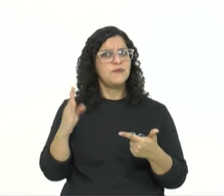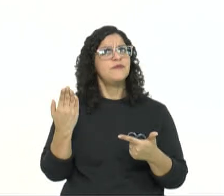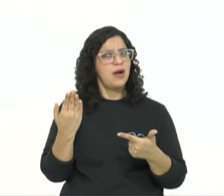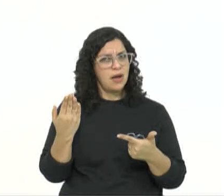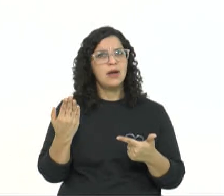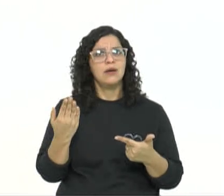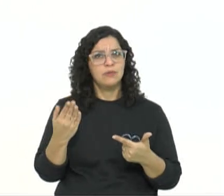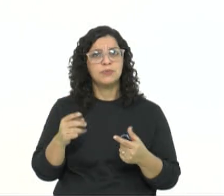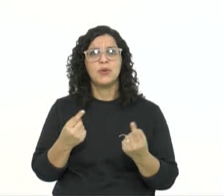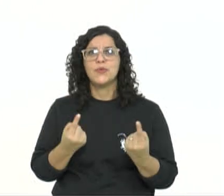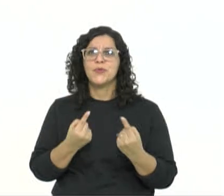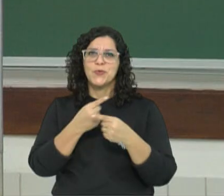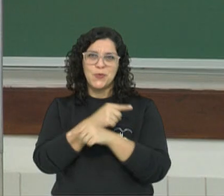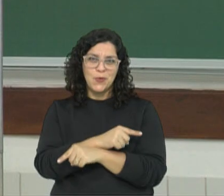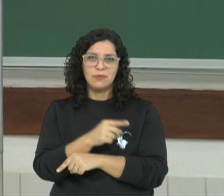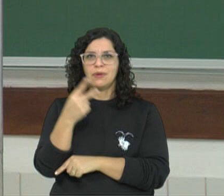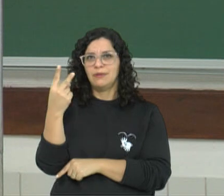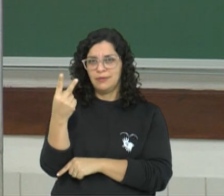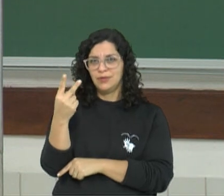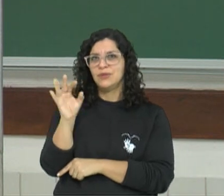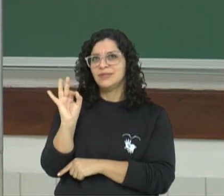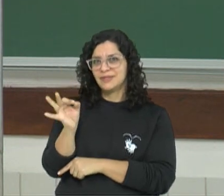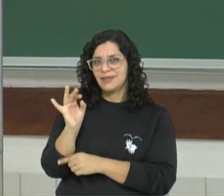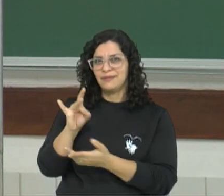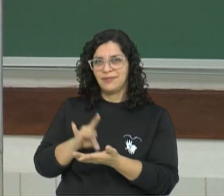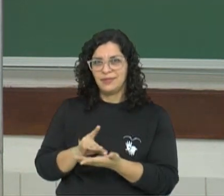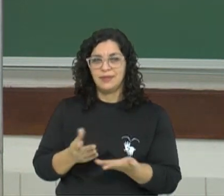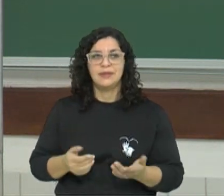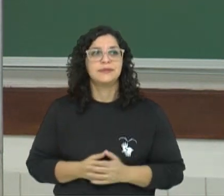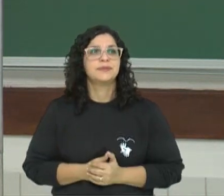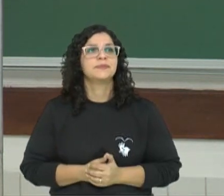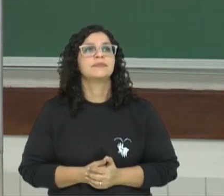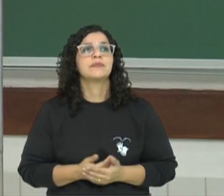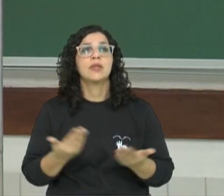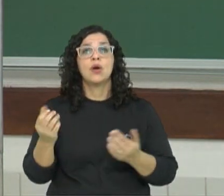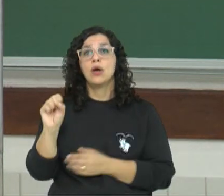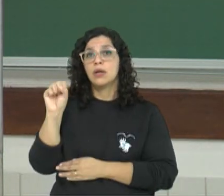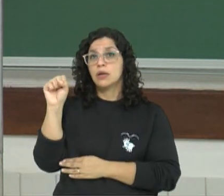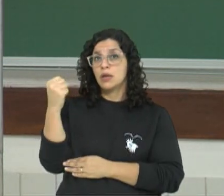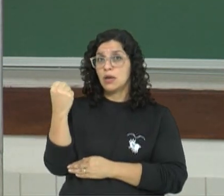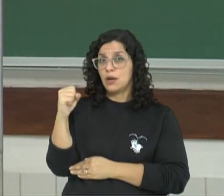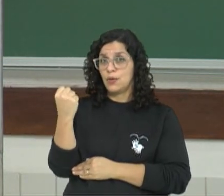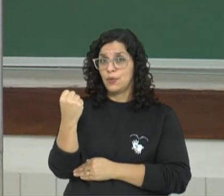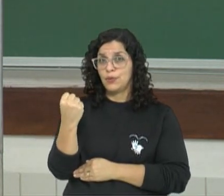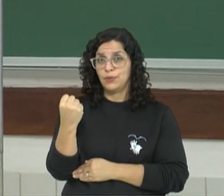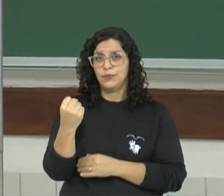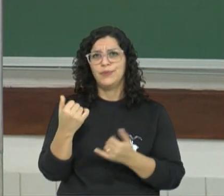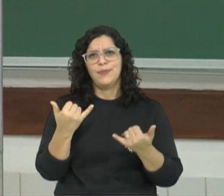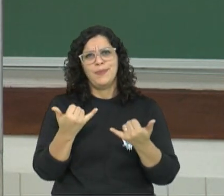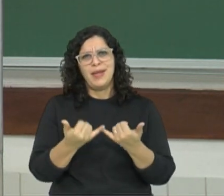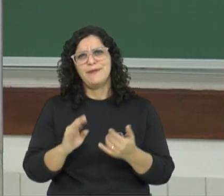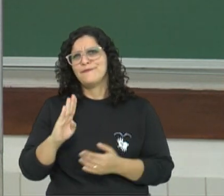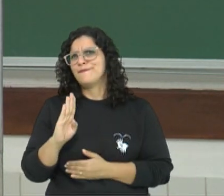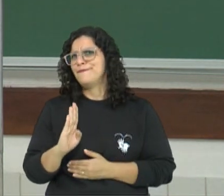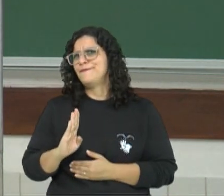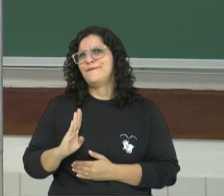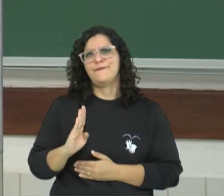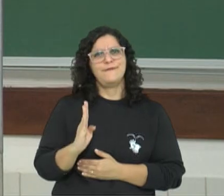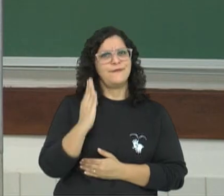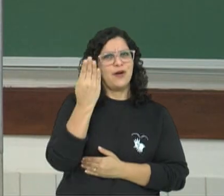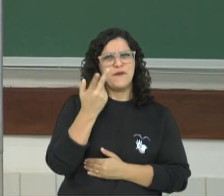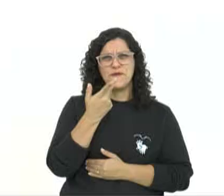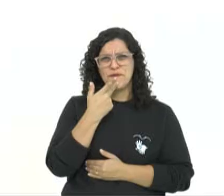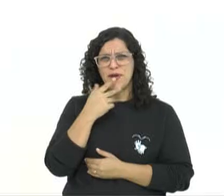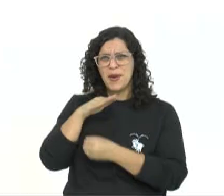né? Justamente está o oposto à questão 2, que é verdadeira. E essa 8 aqui, né, falsa totalmente, né? Falando